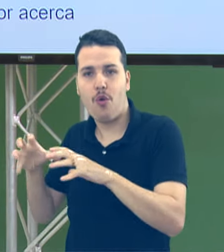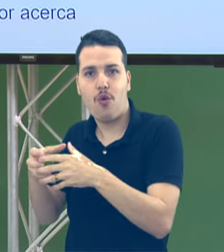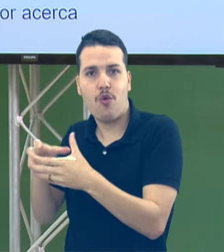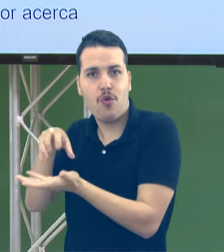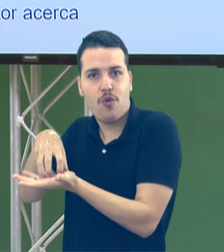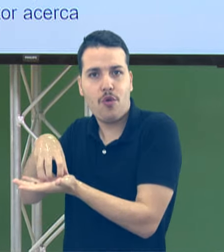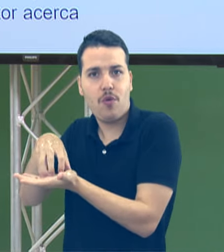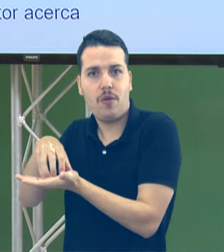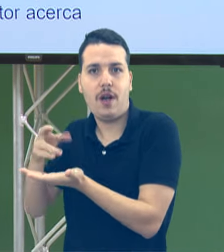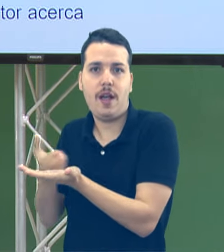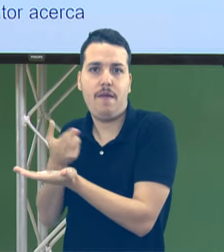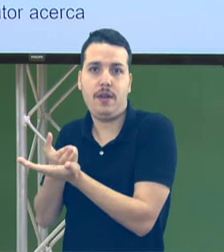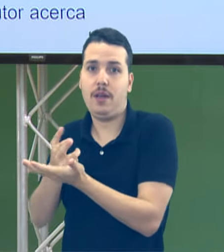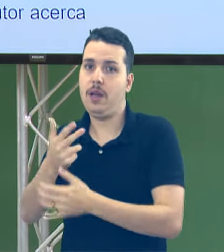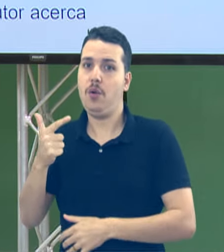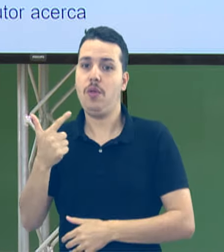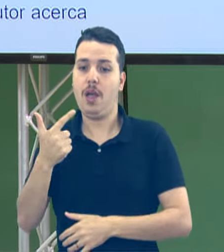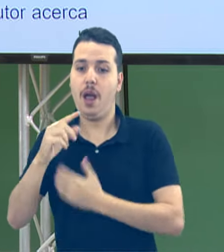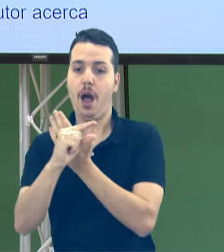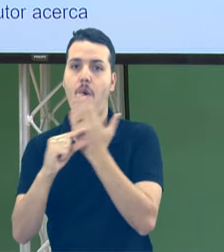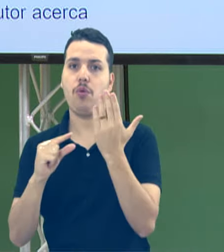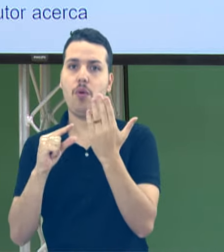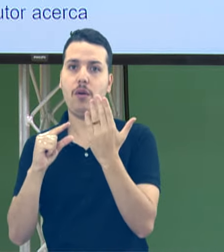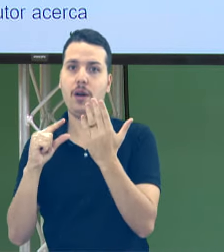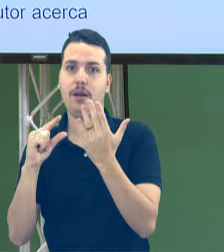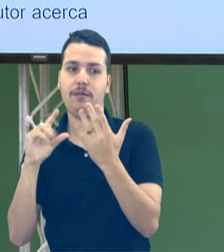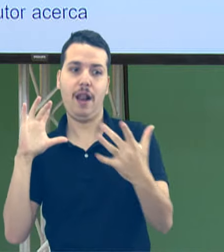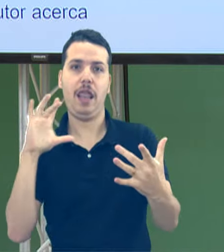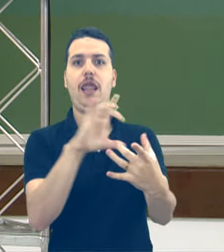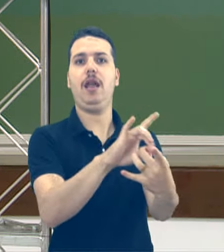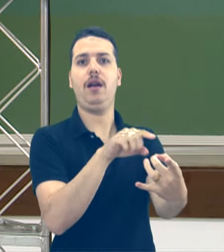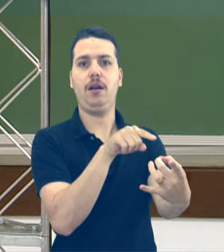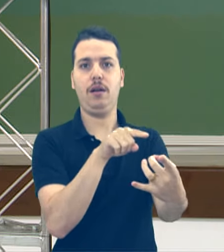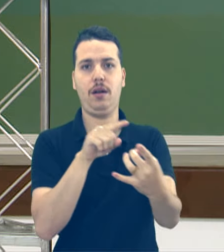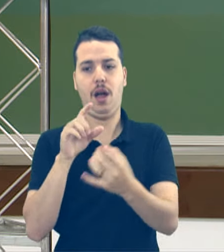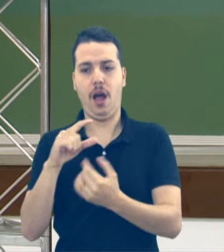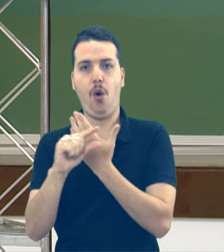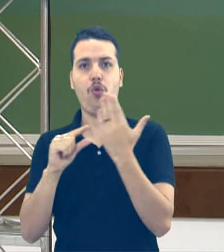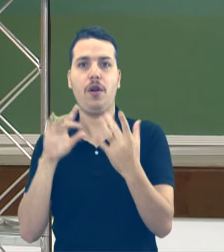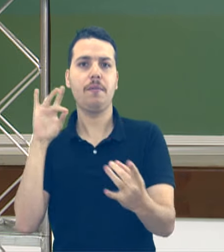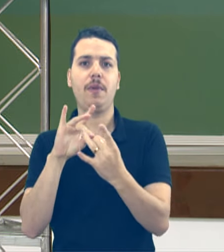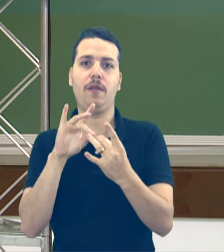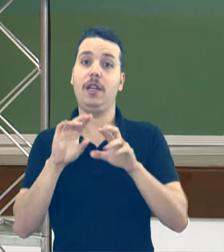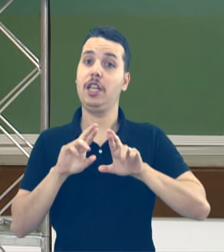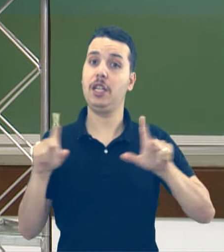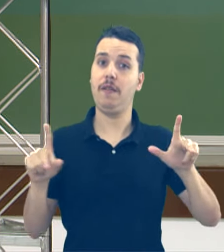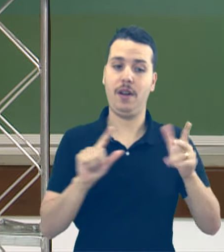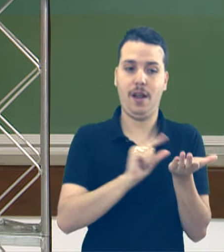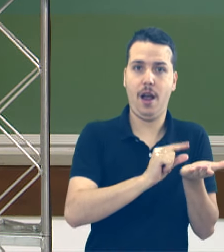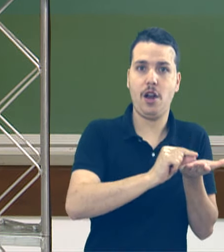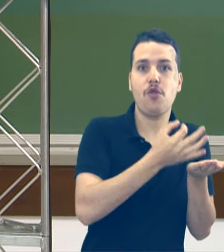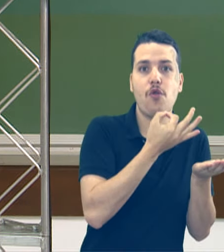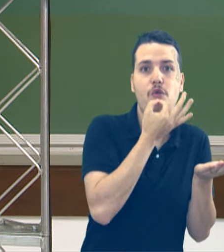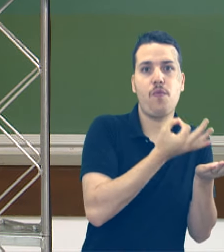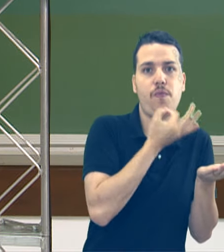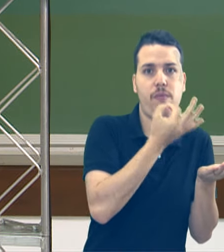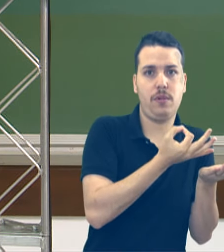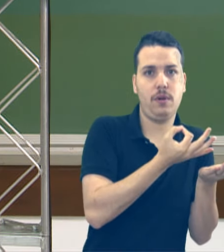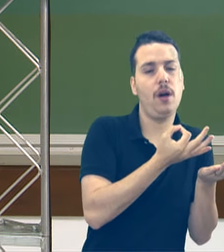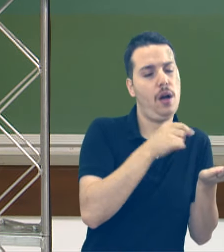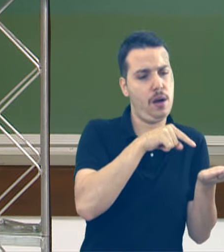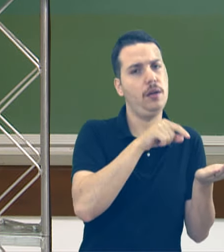um autor específico vinculado. É diferente do artigo de opinião. O artigo de opinião,